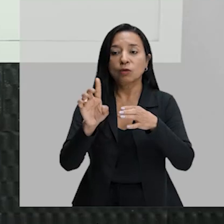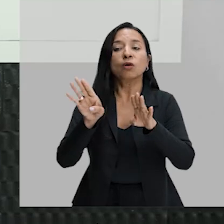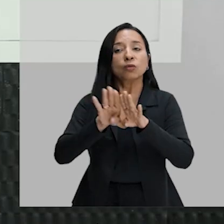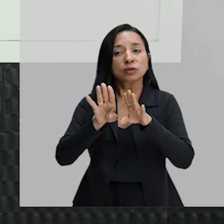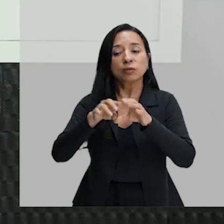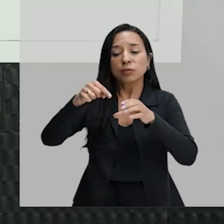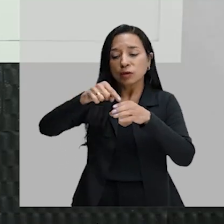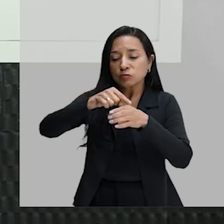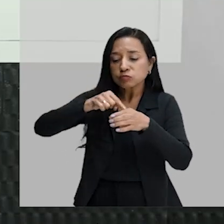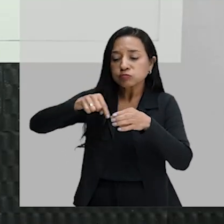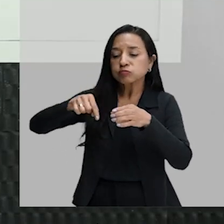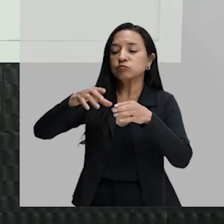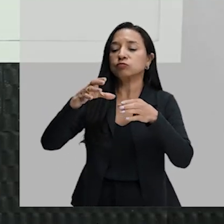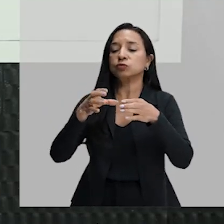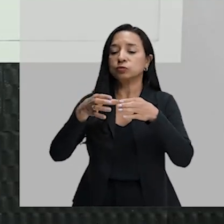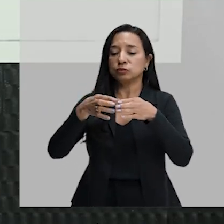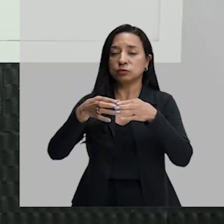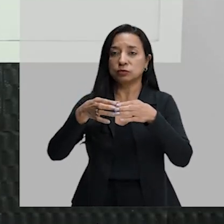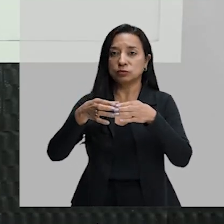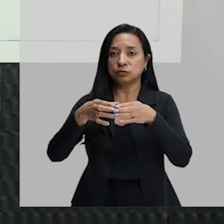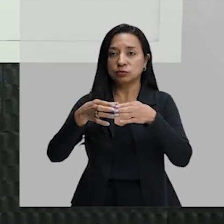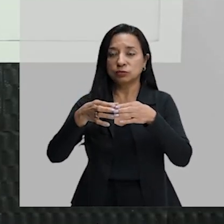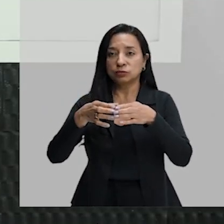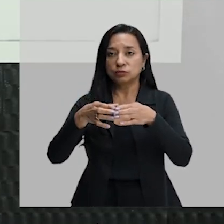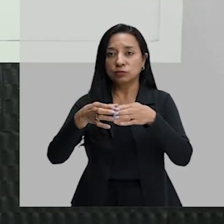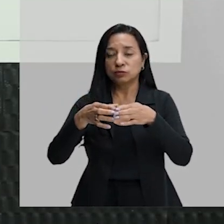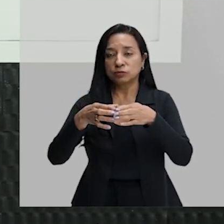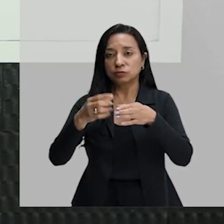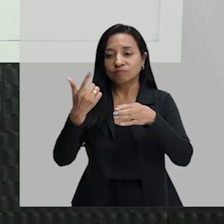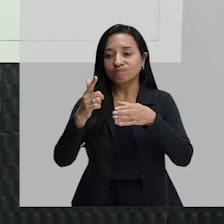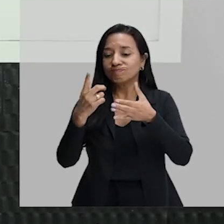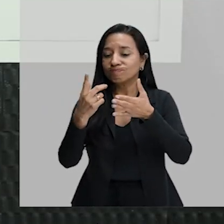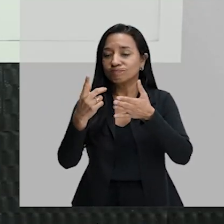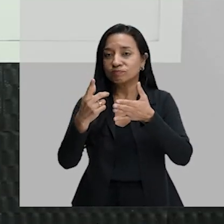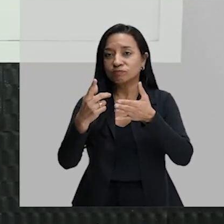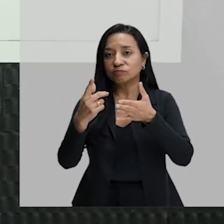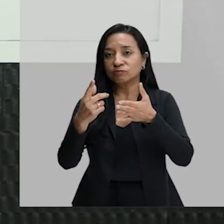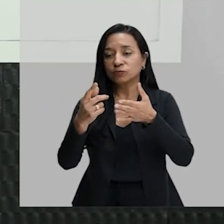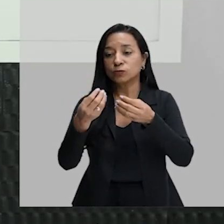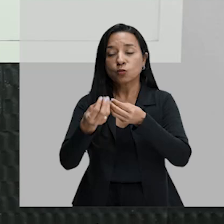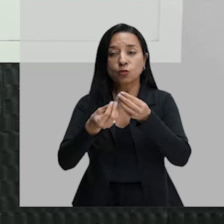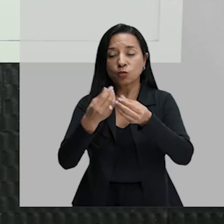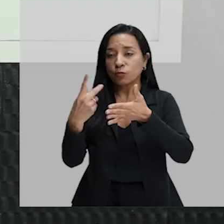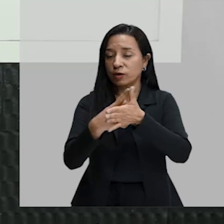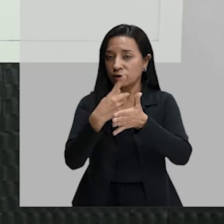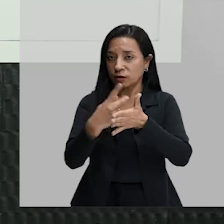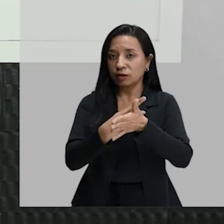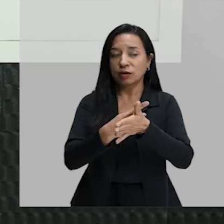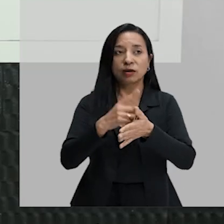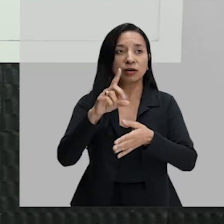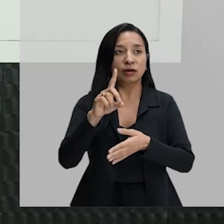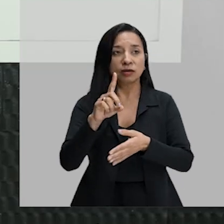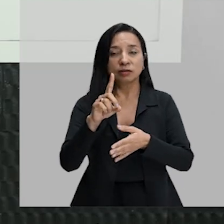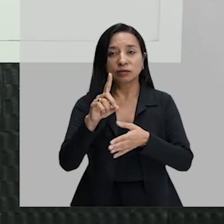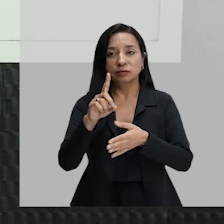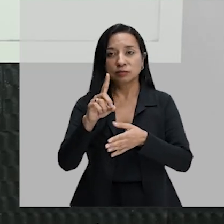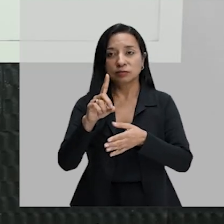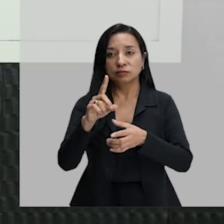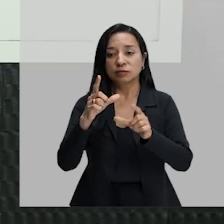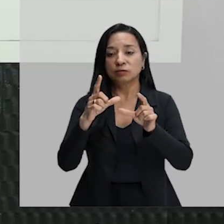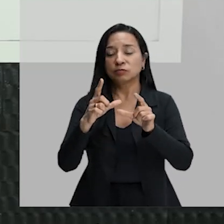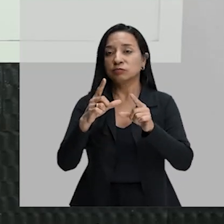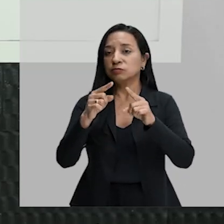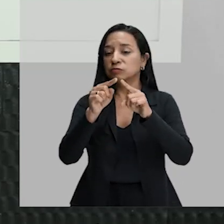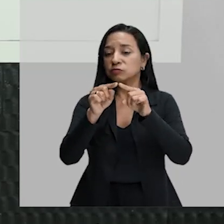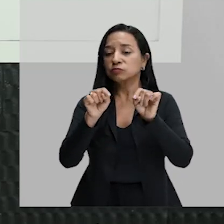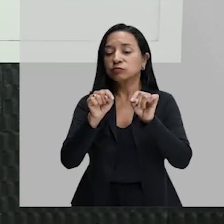nós podemos dizer, sem medo de errar, que a dilatação volumétrica real